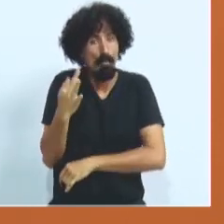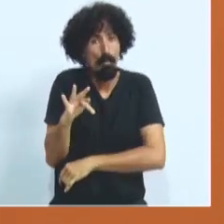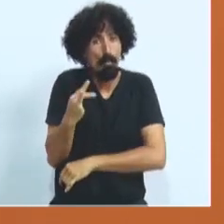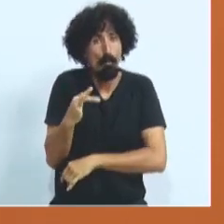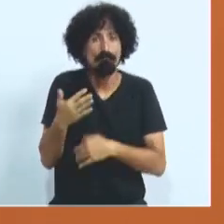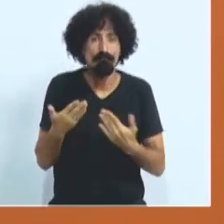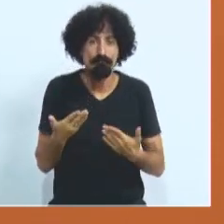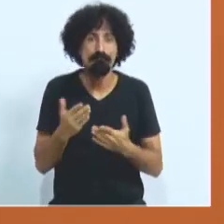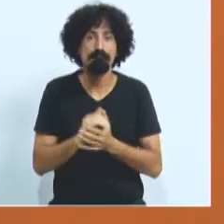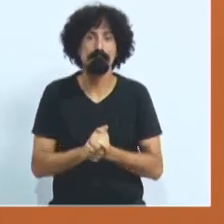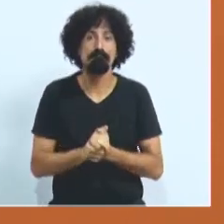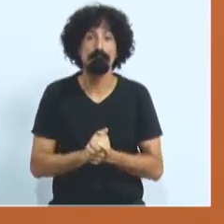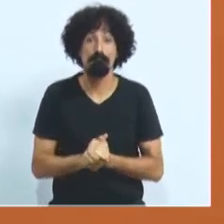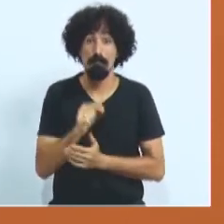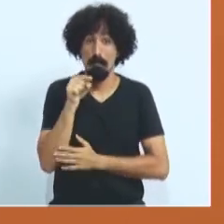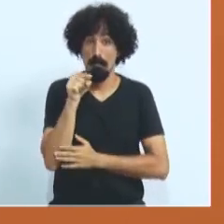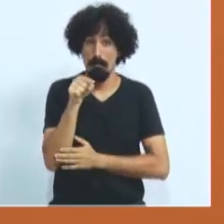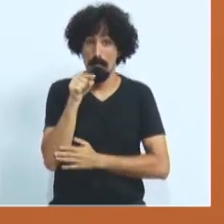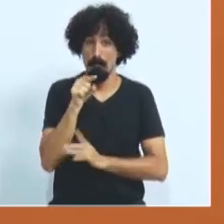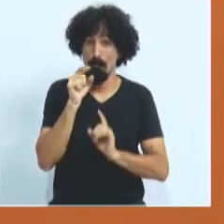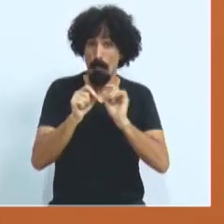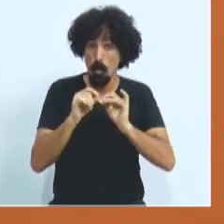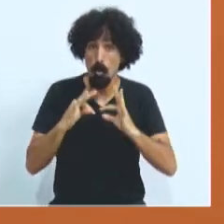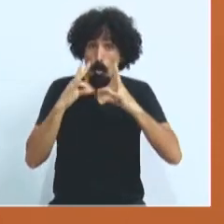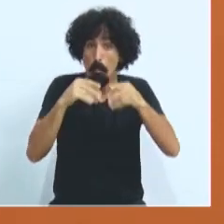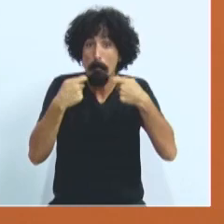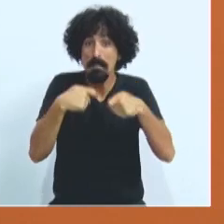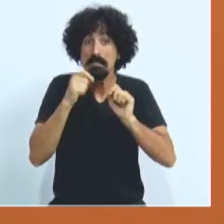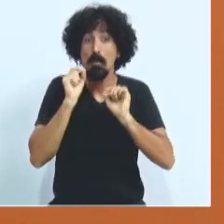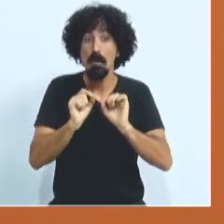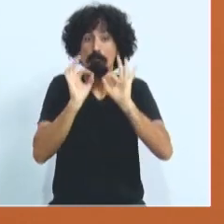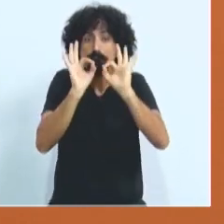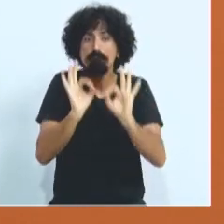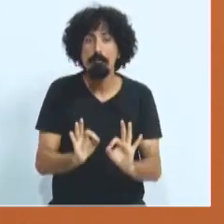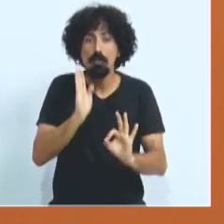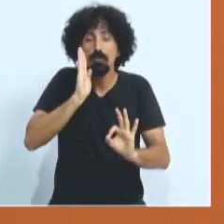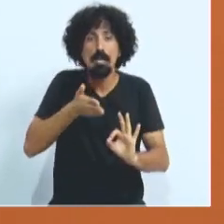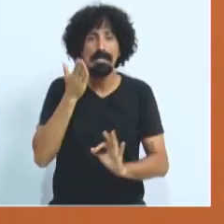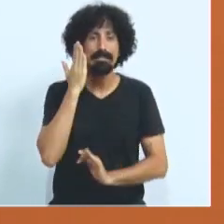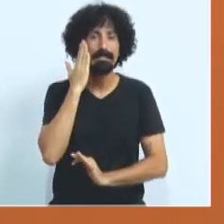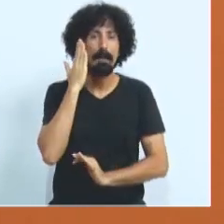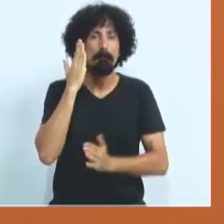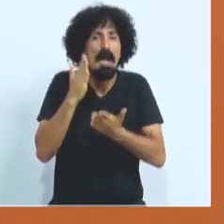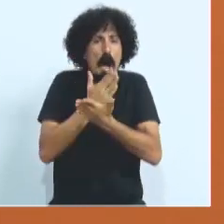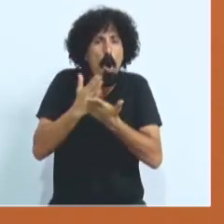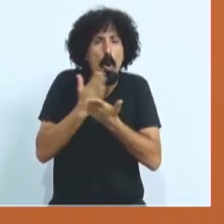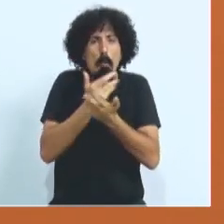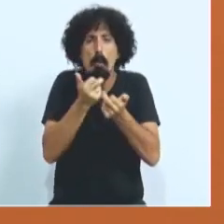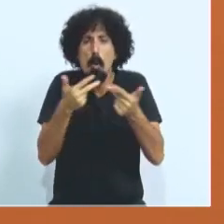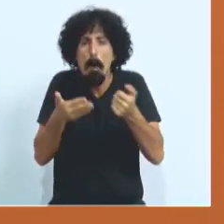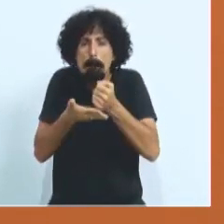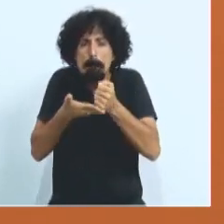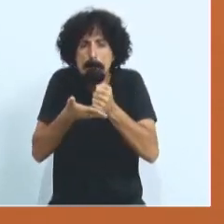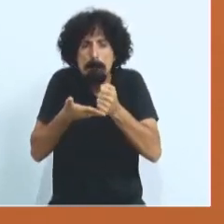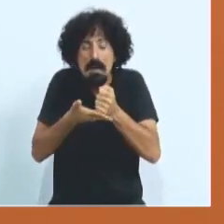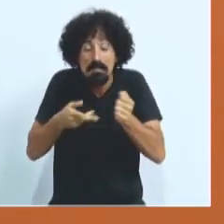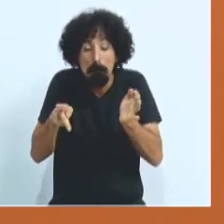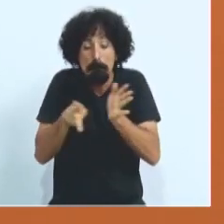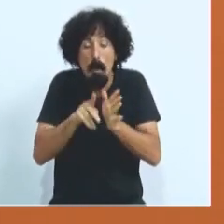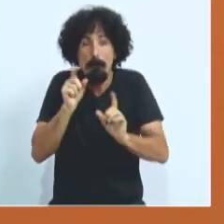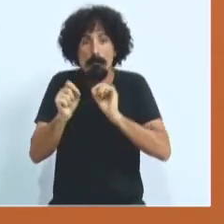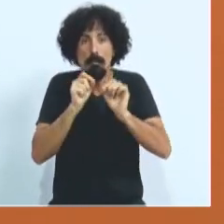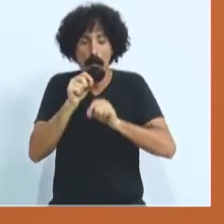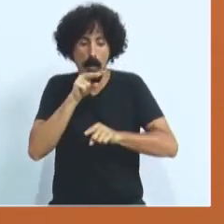Dessa forma, todas as pessoas devem estar preparadas para desempenharem alguns procedimentos básicos de